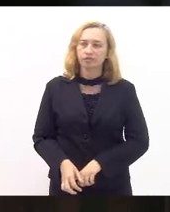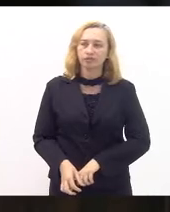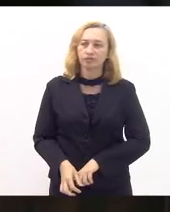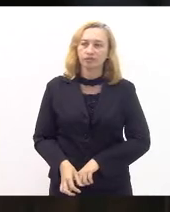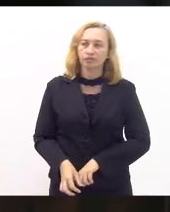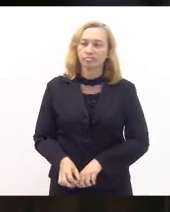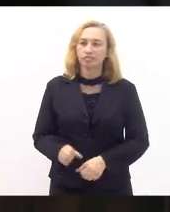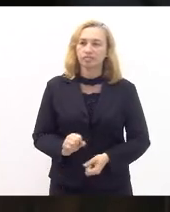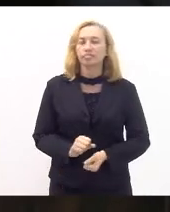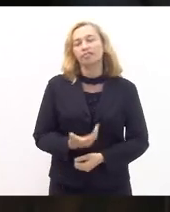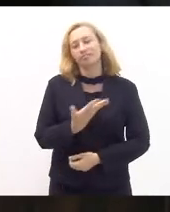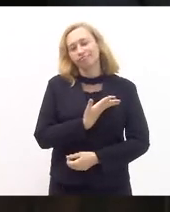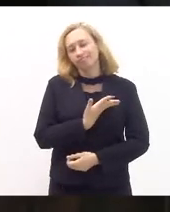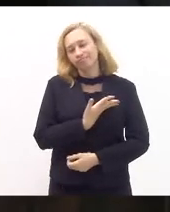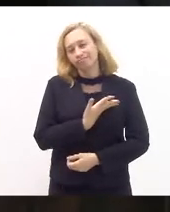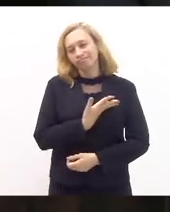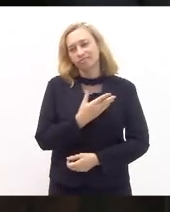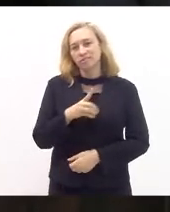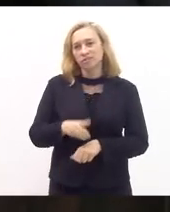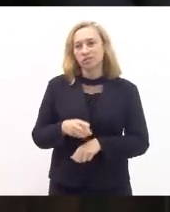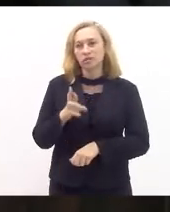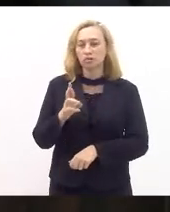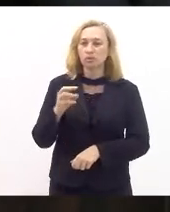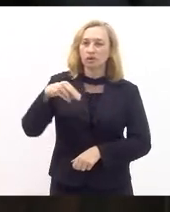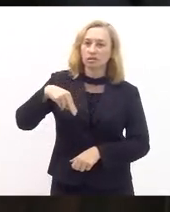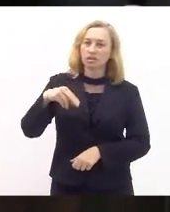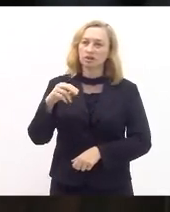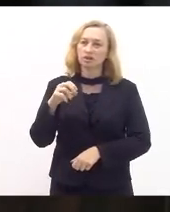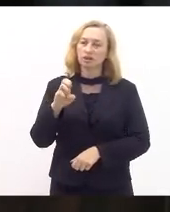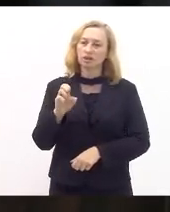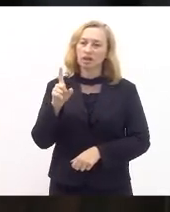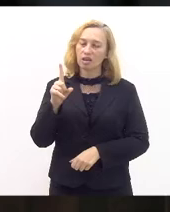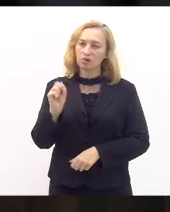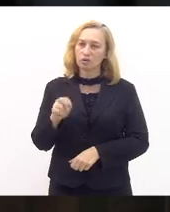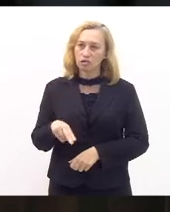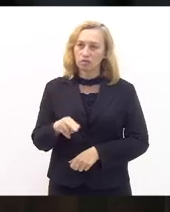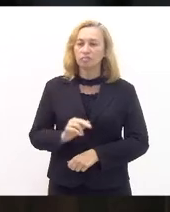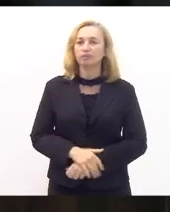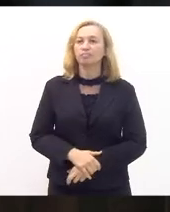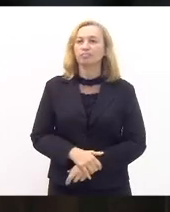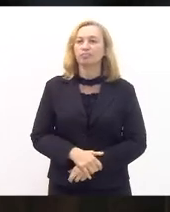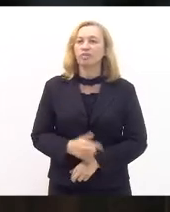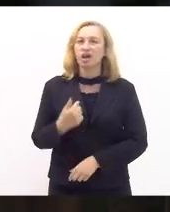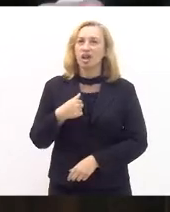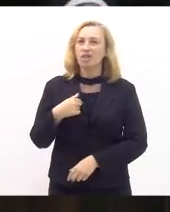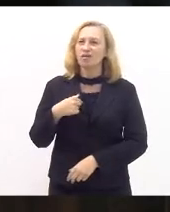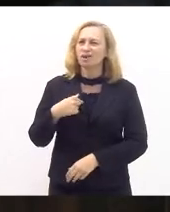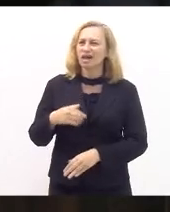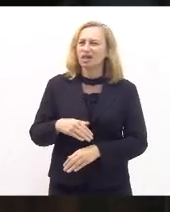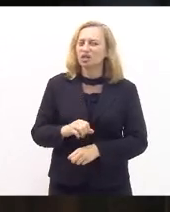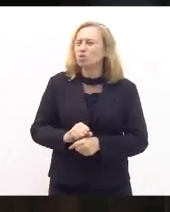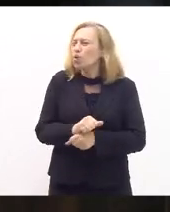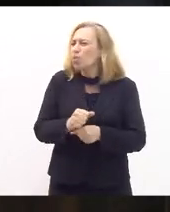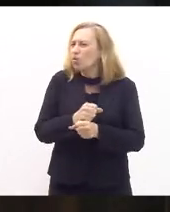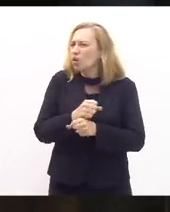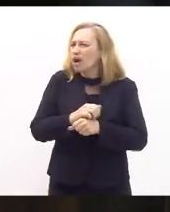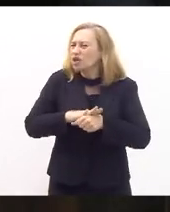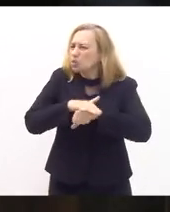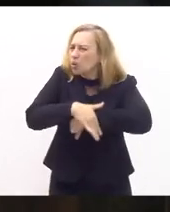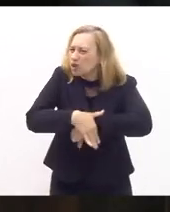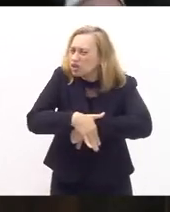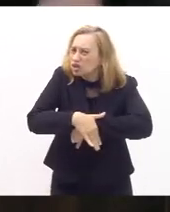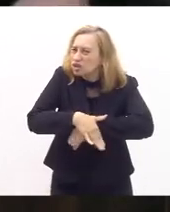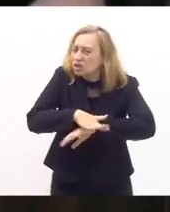O grande amigo doutor Nelson Rocha. Ficaria aqui a noite toda falando